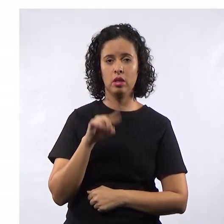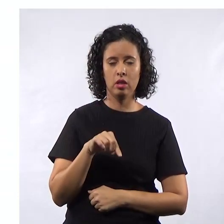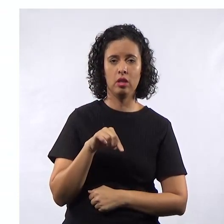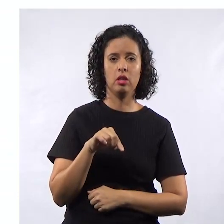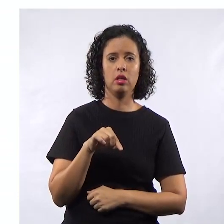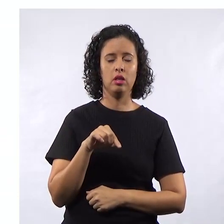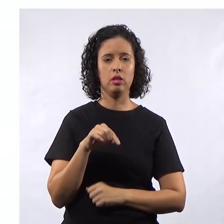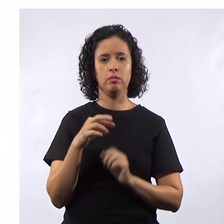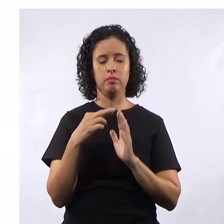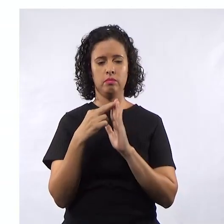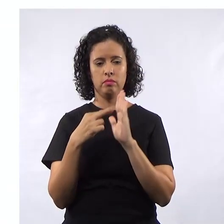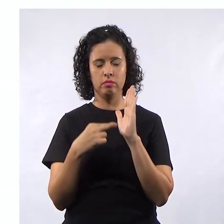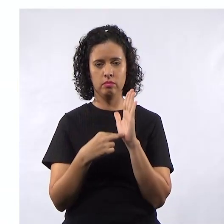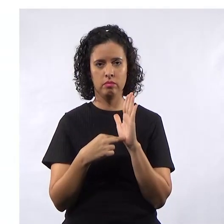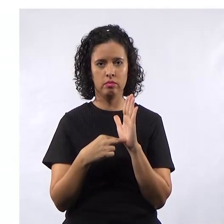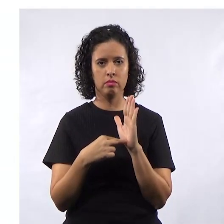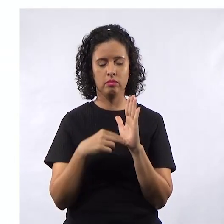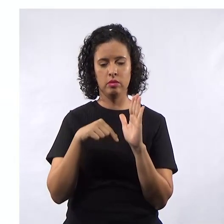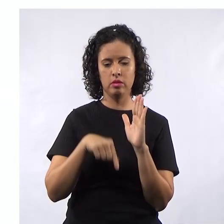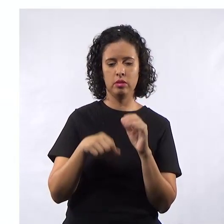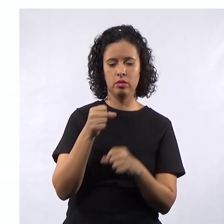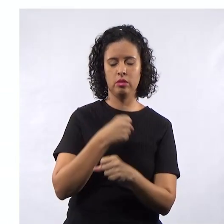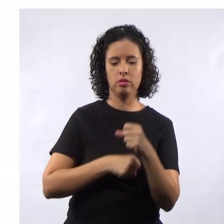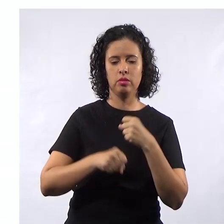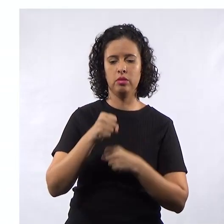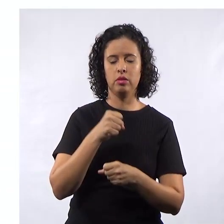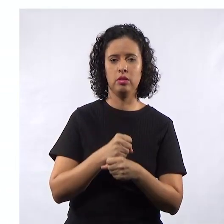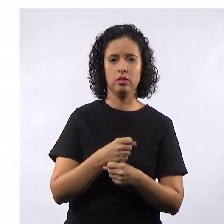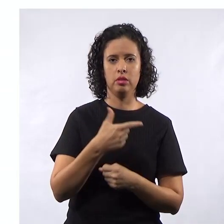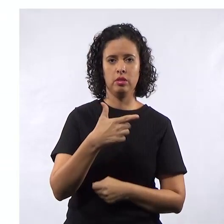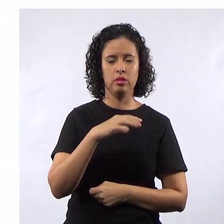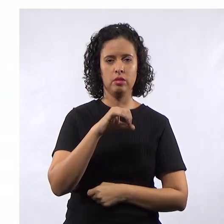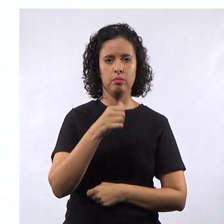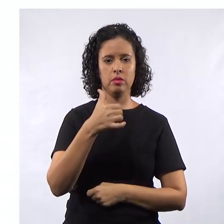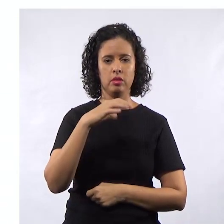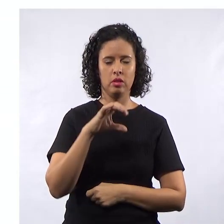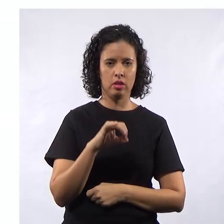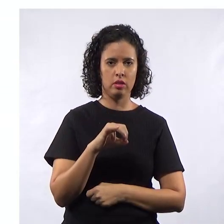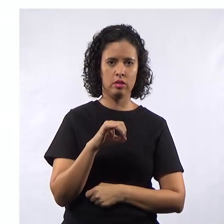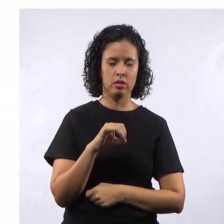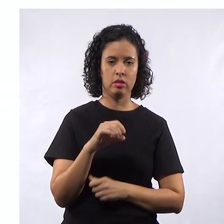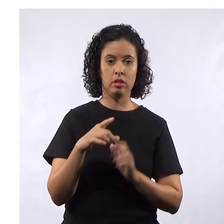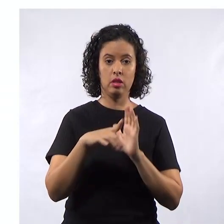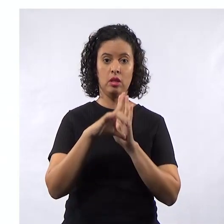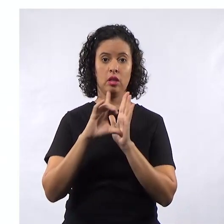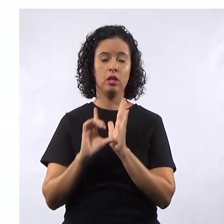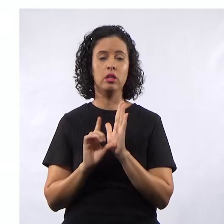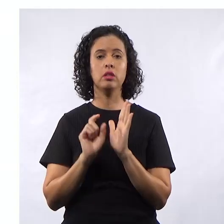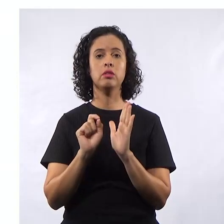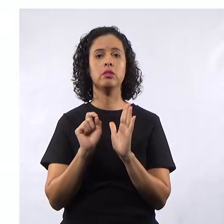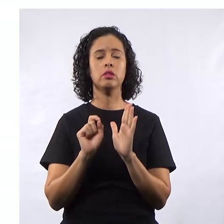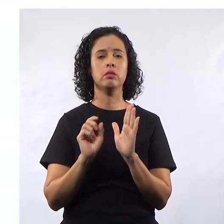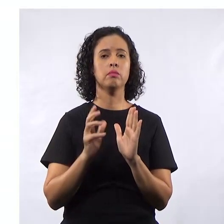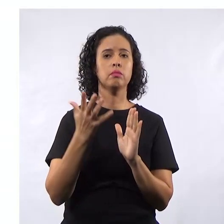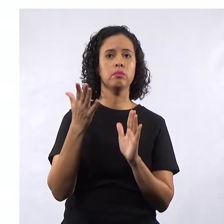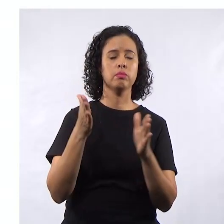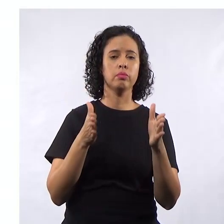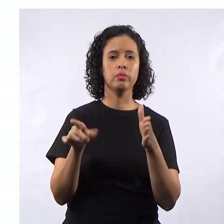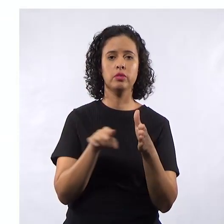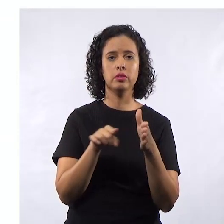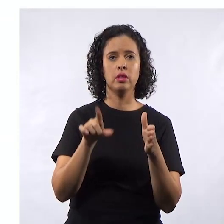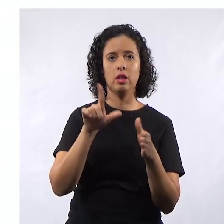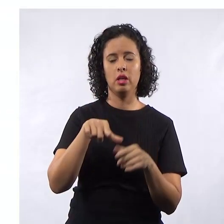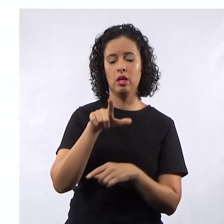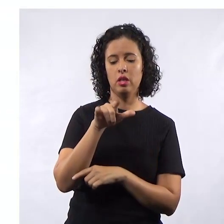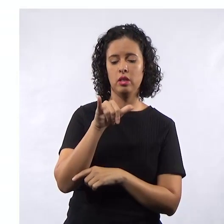é uma redação dada aqui no ano de 2010, como eu acabei de comentar. Antes dessa lei, o que estava em vigência era